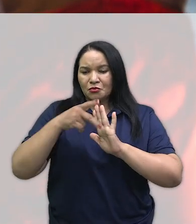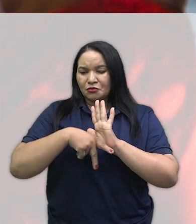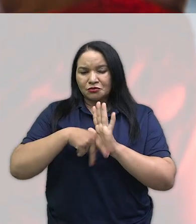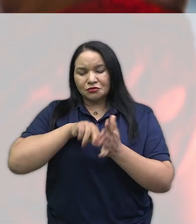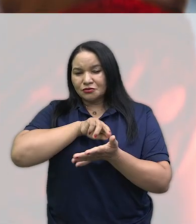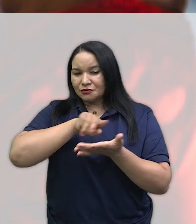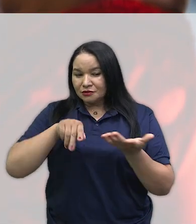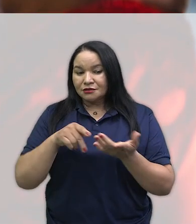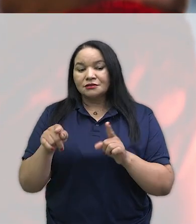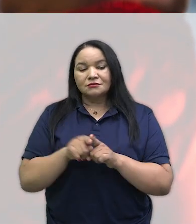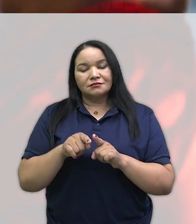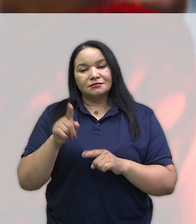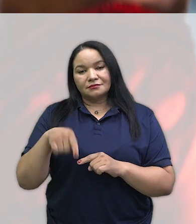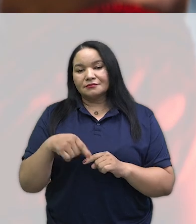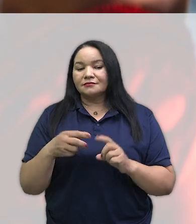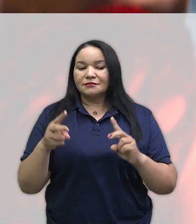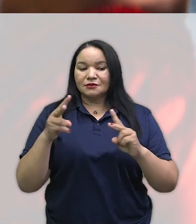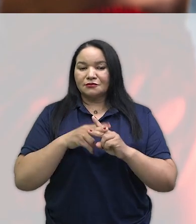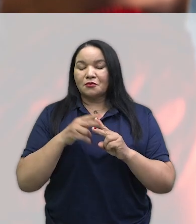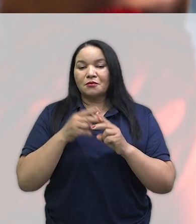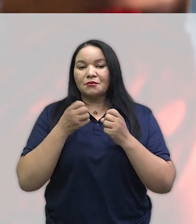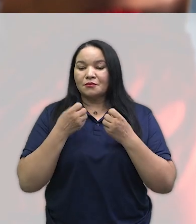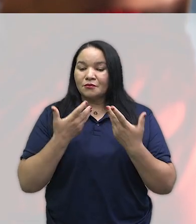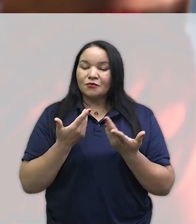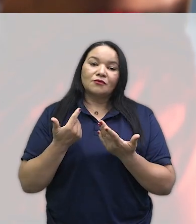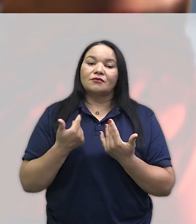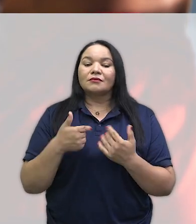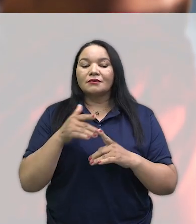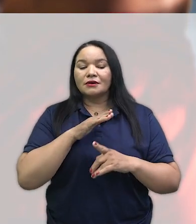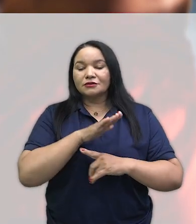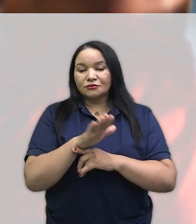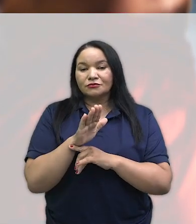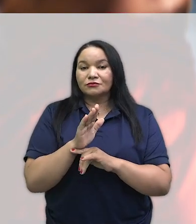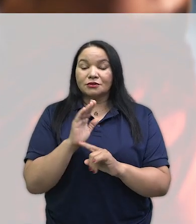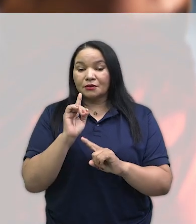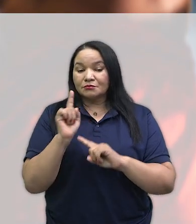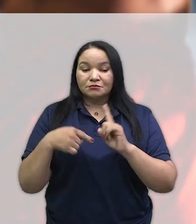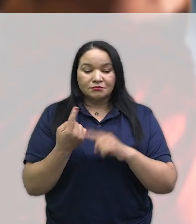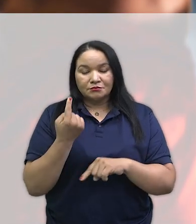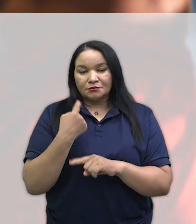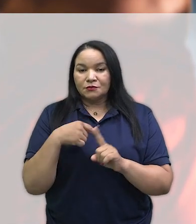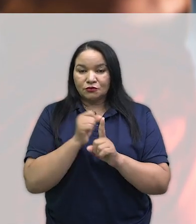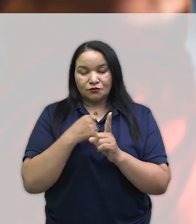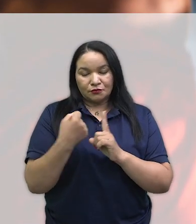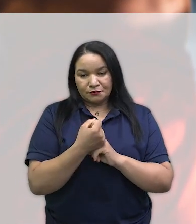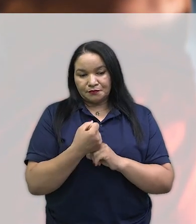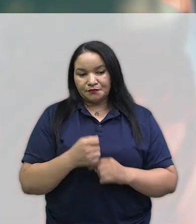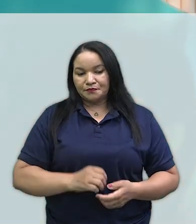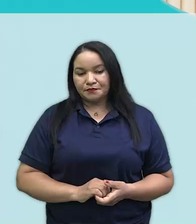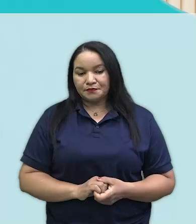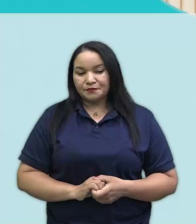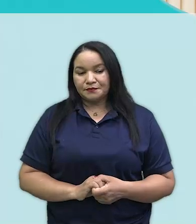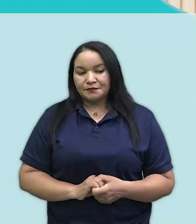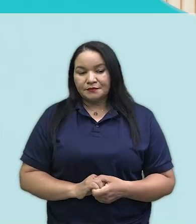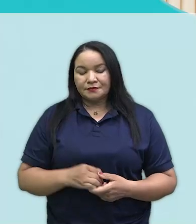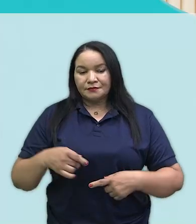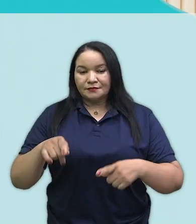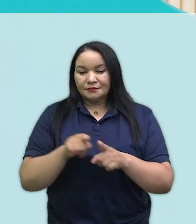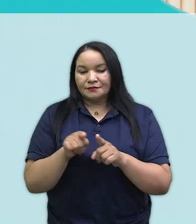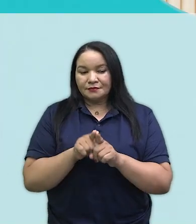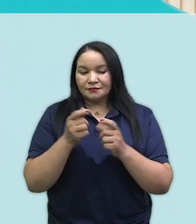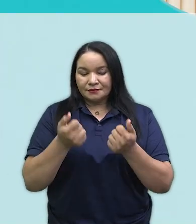elas têm o poder de trabalhar, né, essa transformação social. Então,